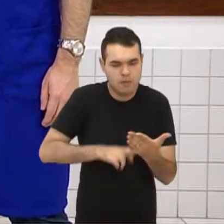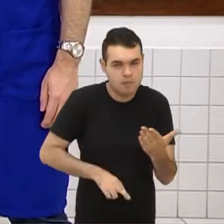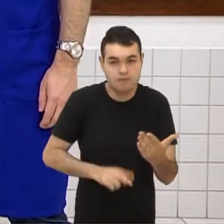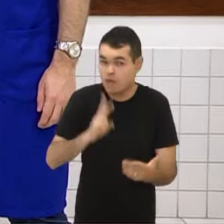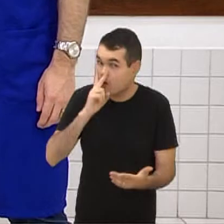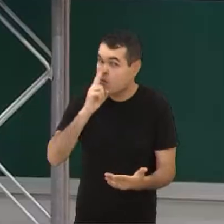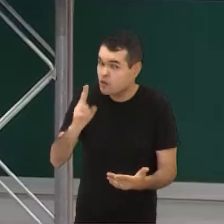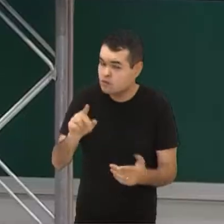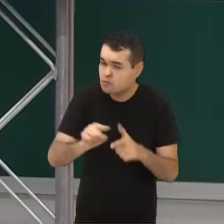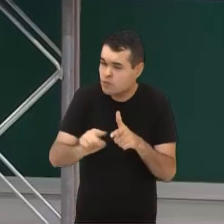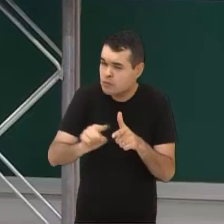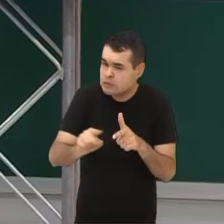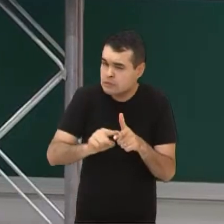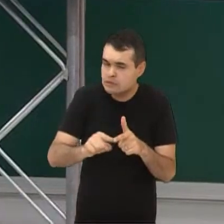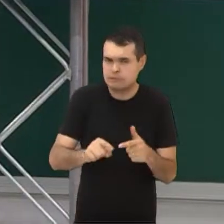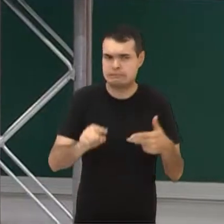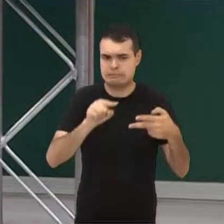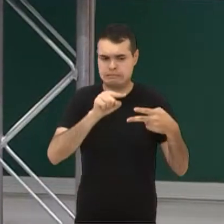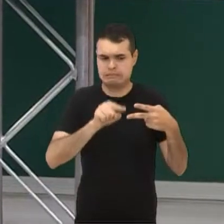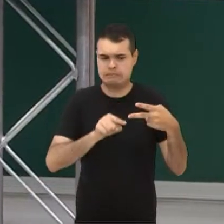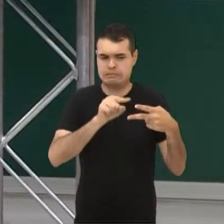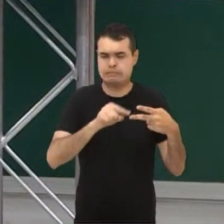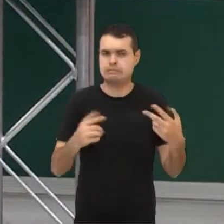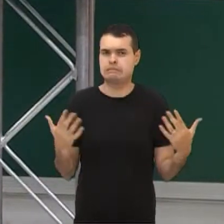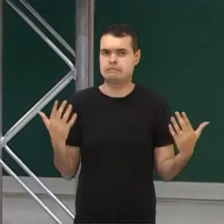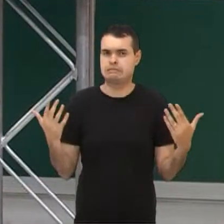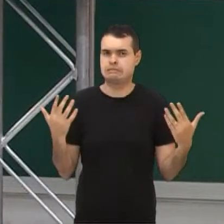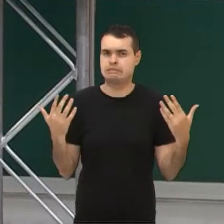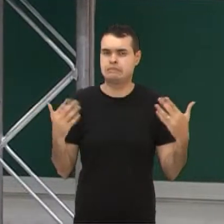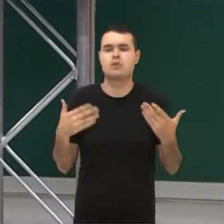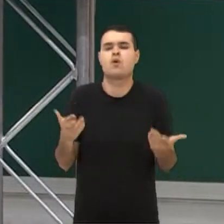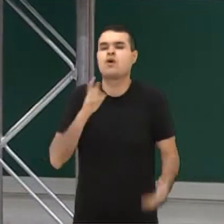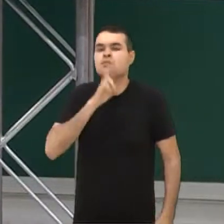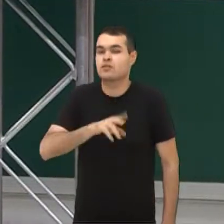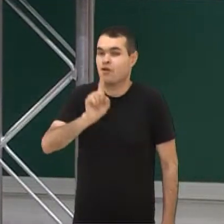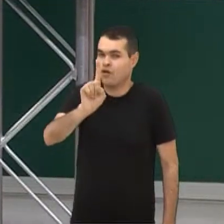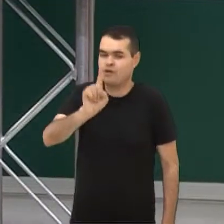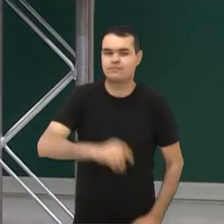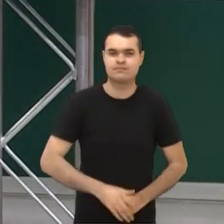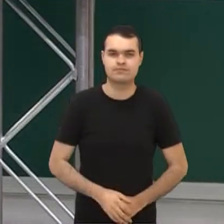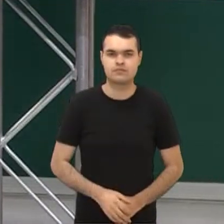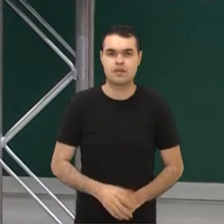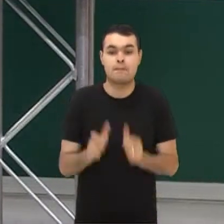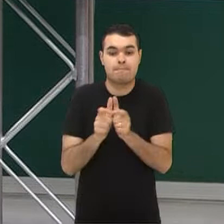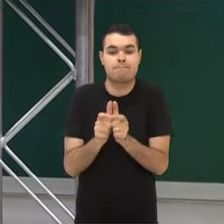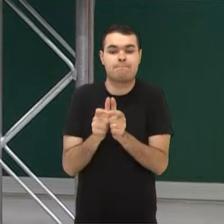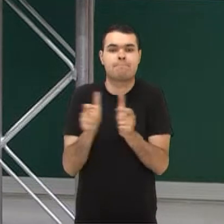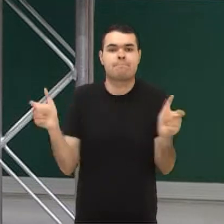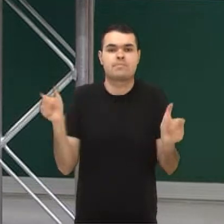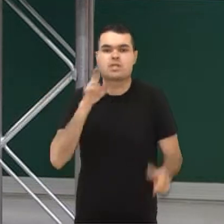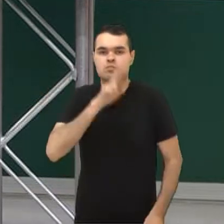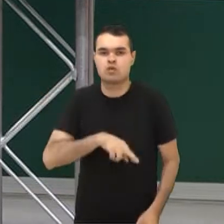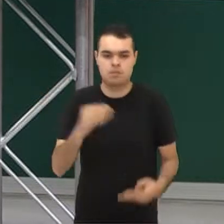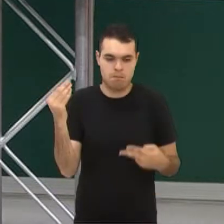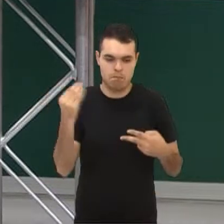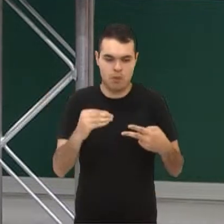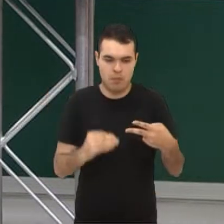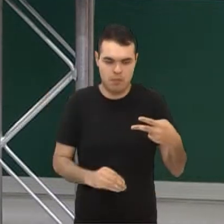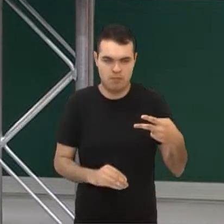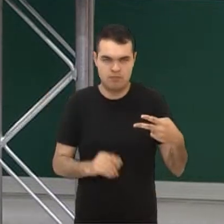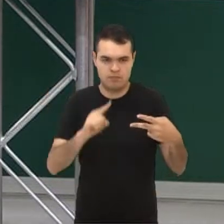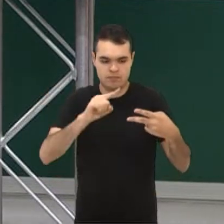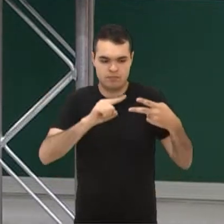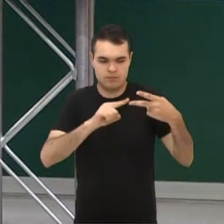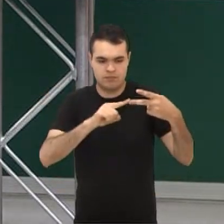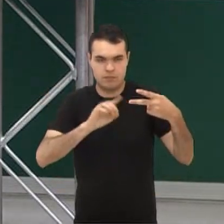um probleminha aqui, Fábio. Ih, será? Será que a galera tá ligada aí? Vamos ver. A resposta mais situada pelos nossos estudantes foi a